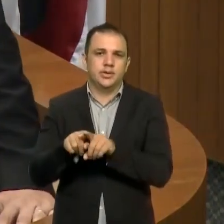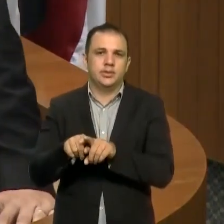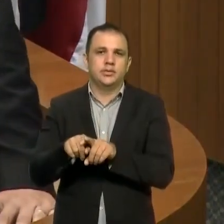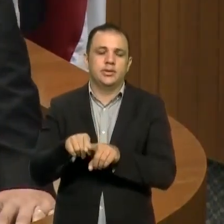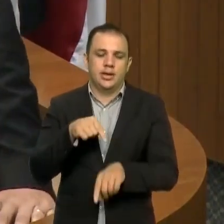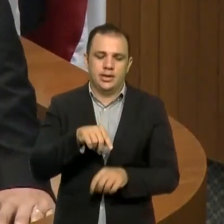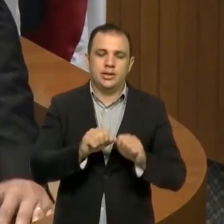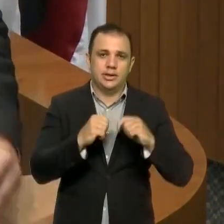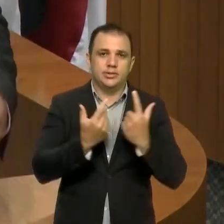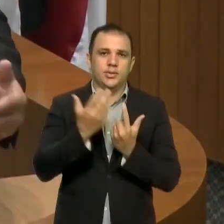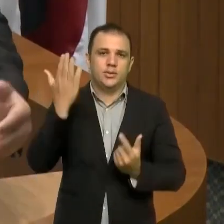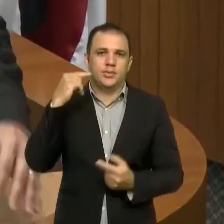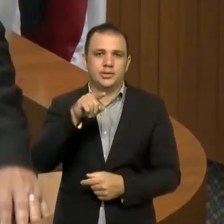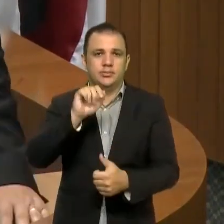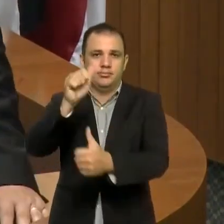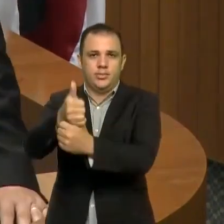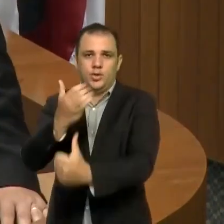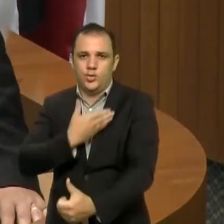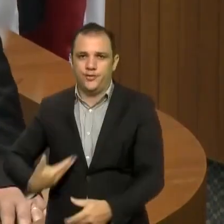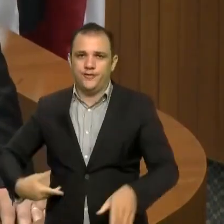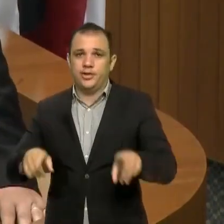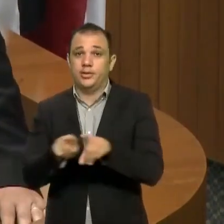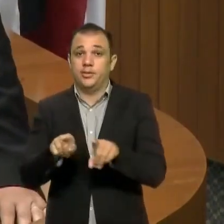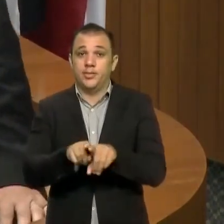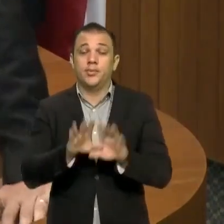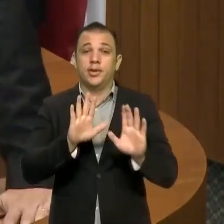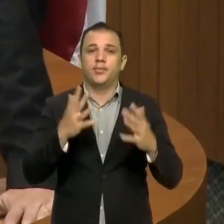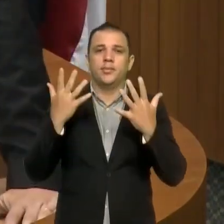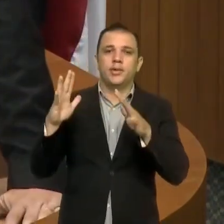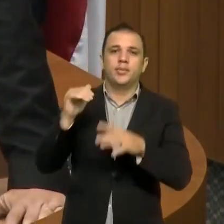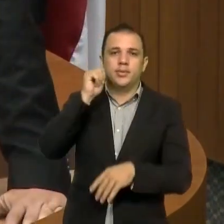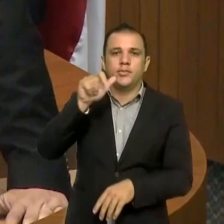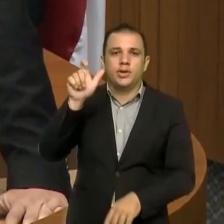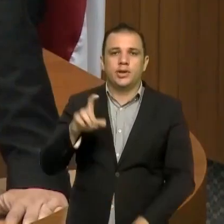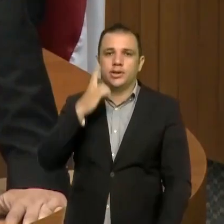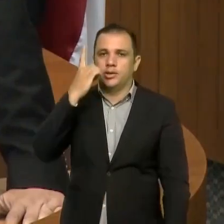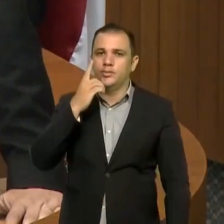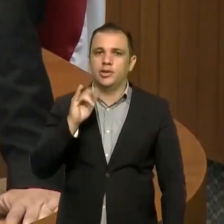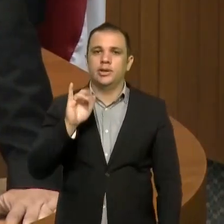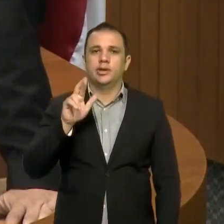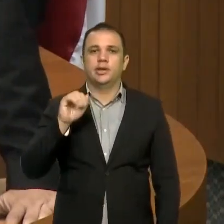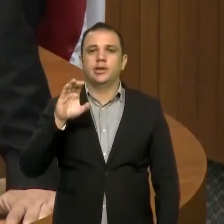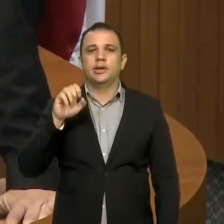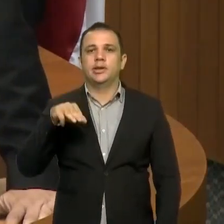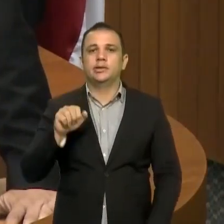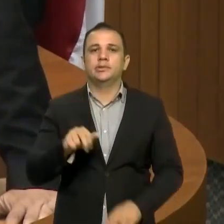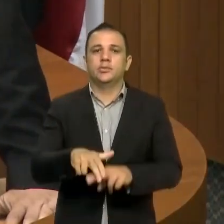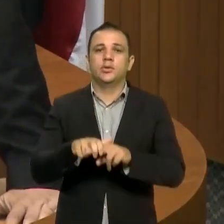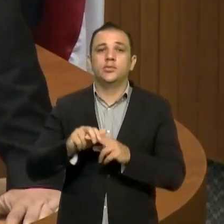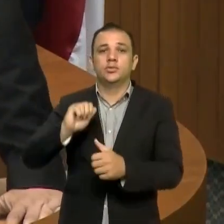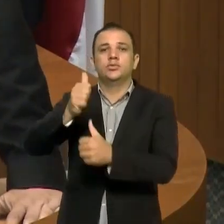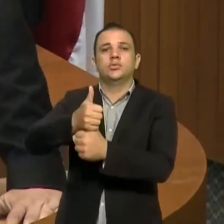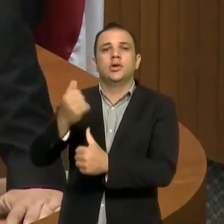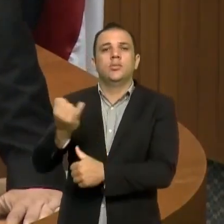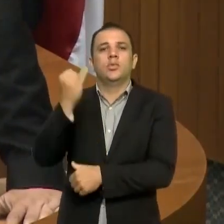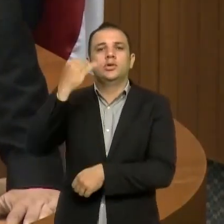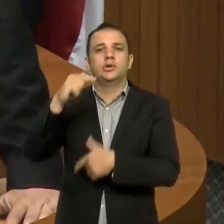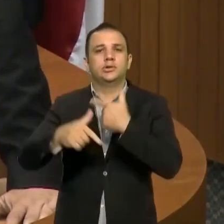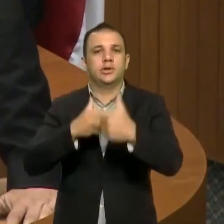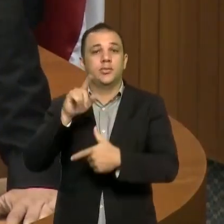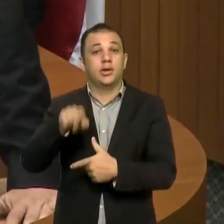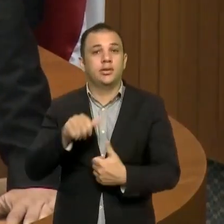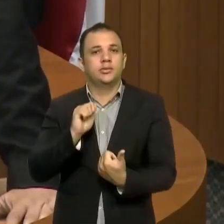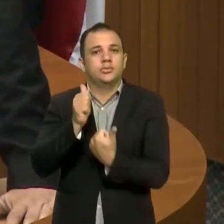deputada Iracema Vale por exercer essa importante função, essa importante missão constitucional, que é de substituir o senhor governador